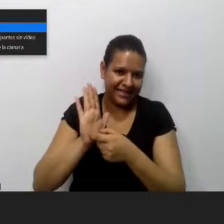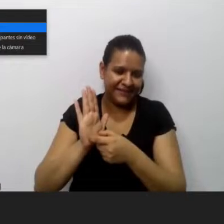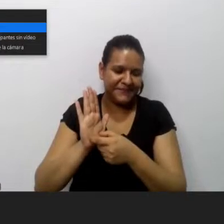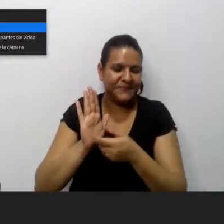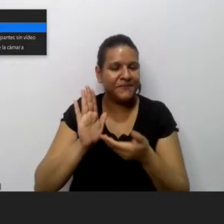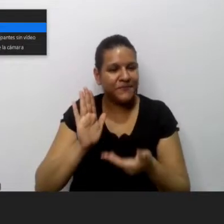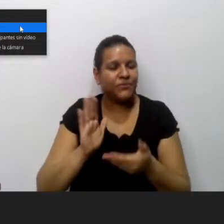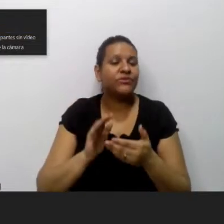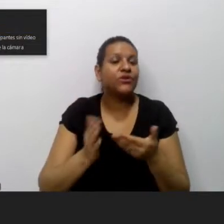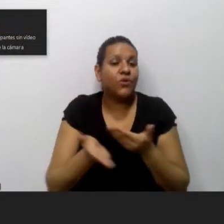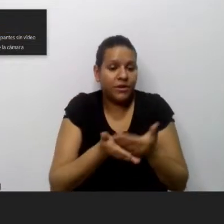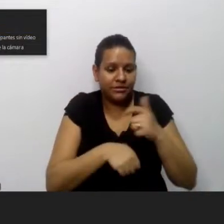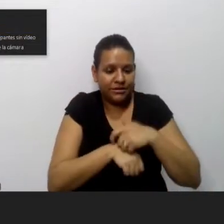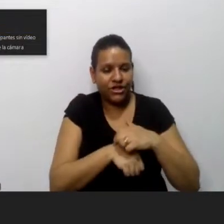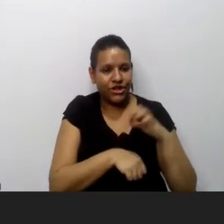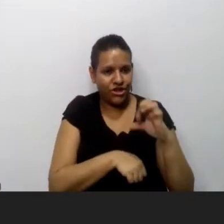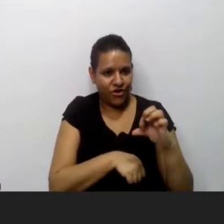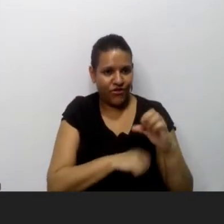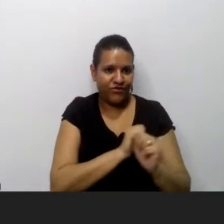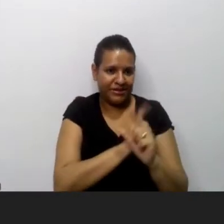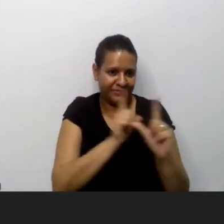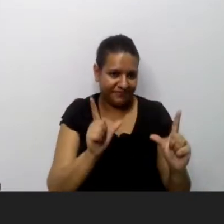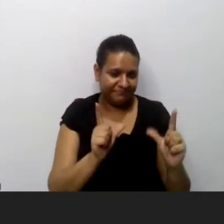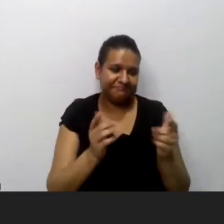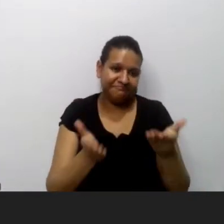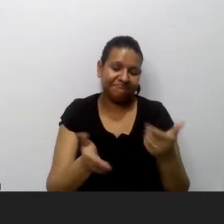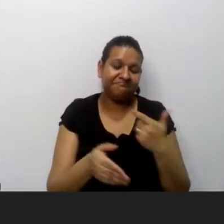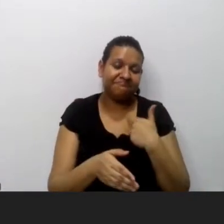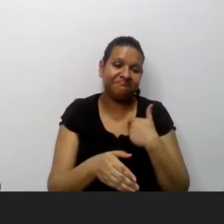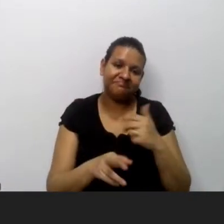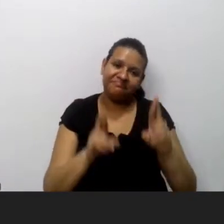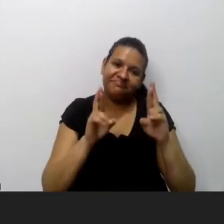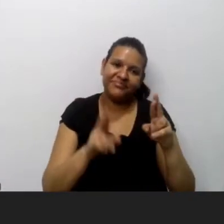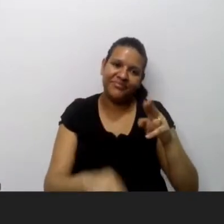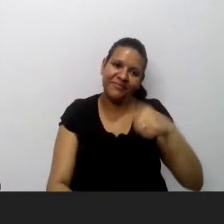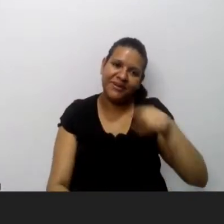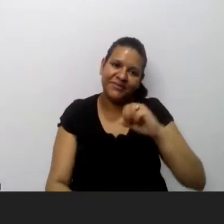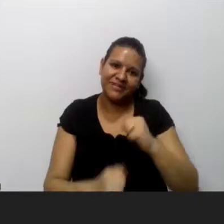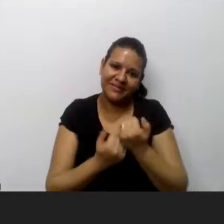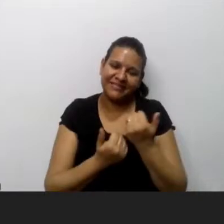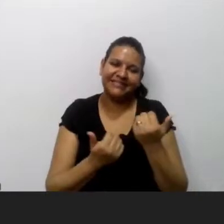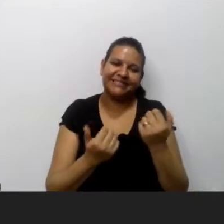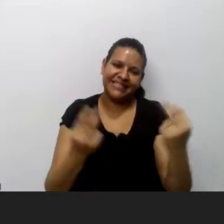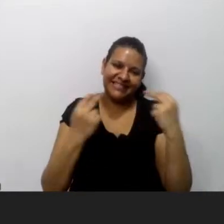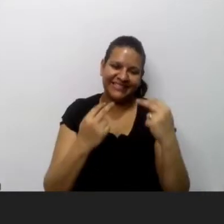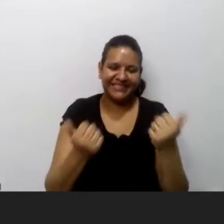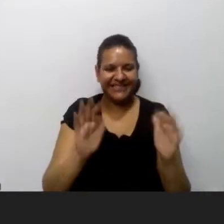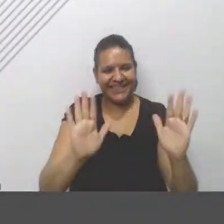começa às 9 da manhã amanhã e eu espero contar com vocês. Até mais, pessoal.